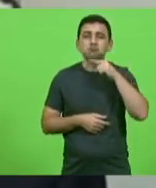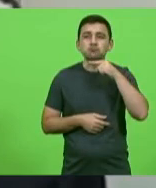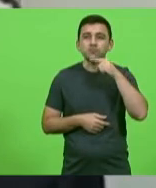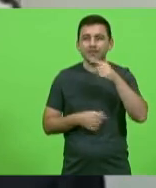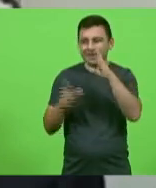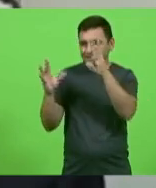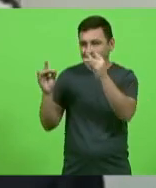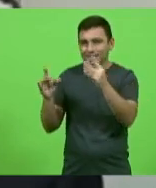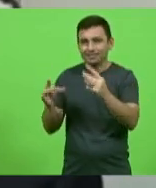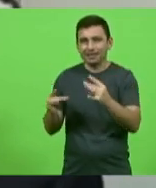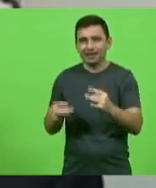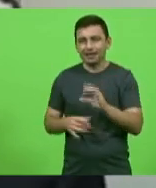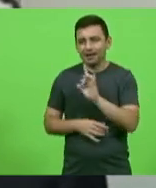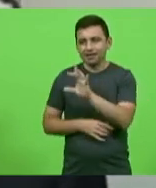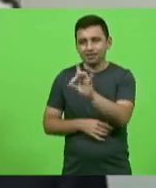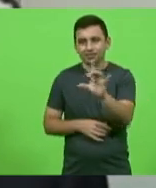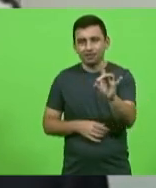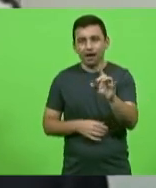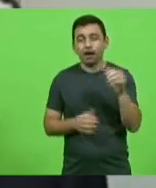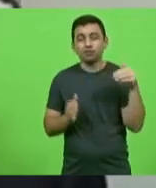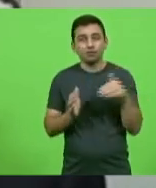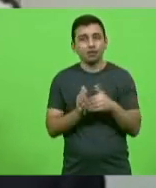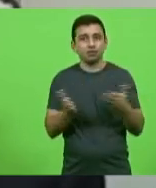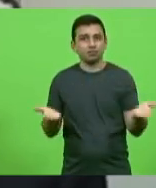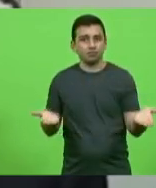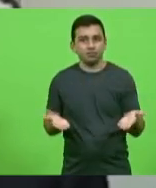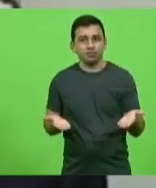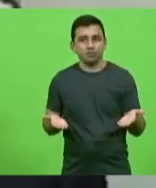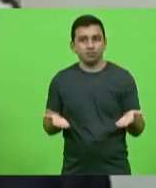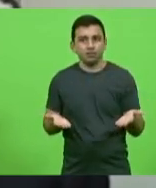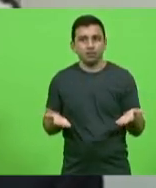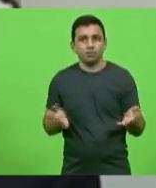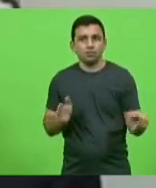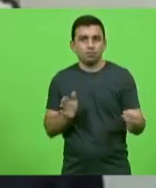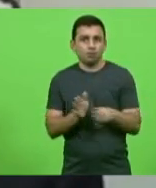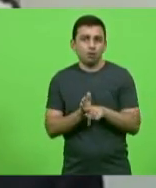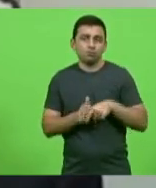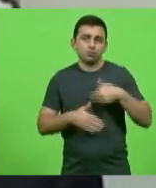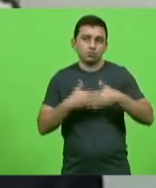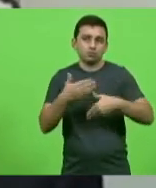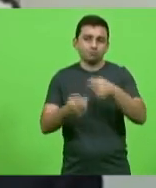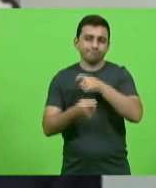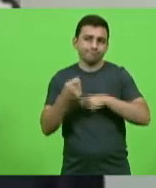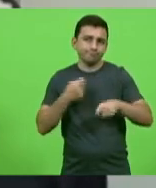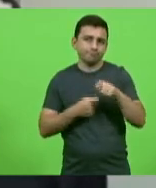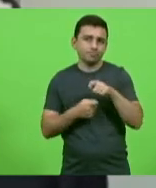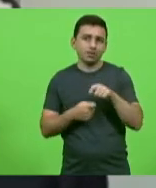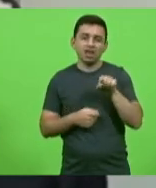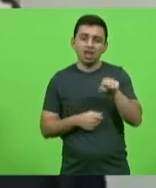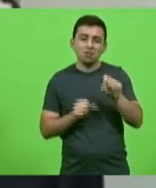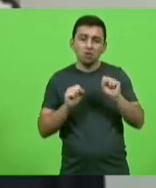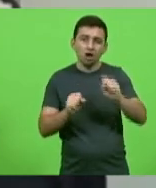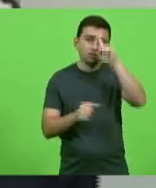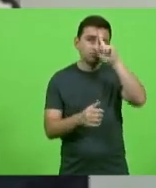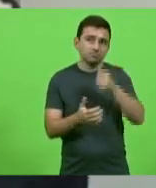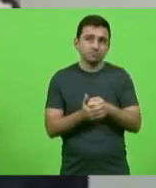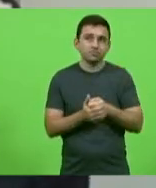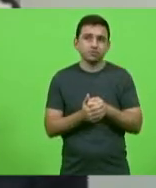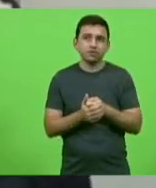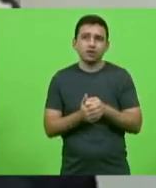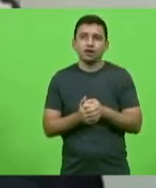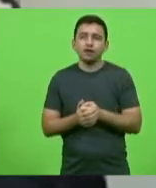acompanhar detalhes que eu vi citados até aqui dos processos administrativo ele pode tomar a decisão